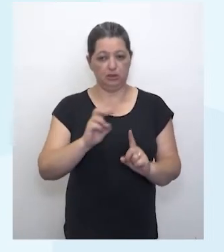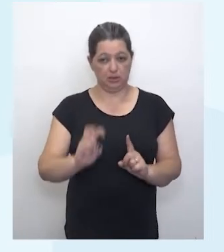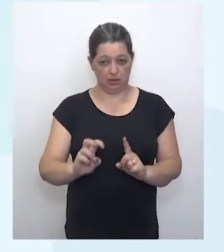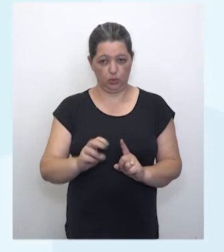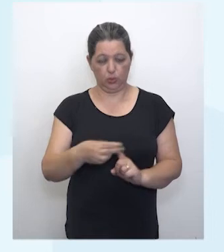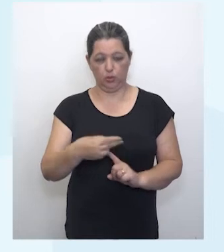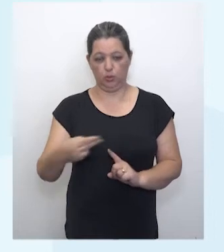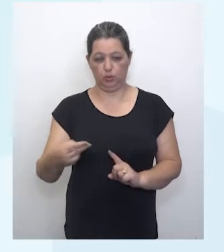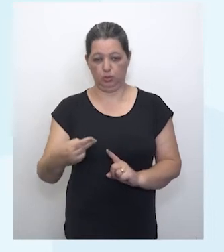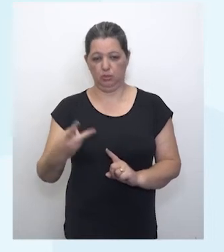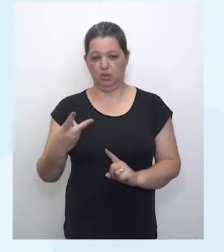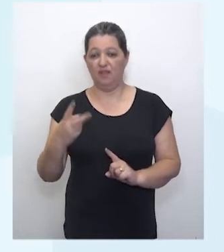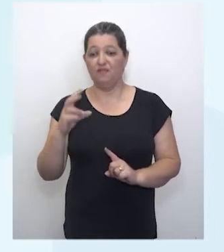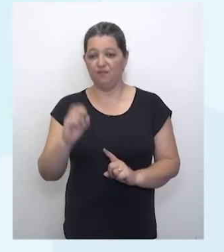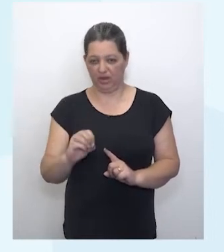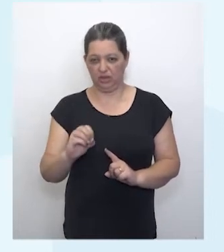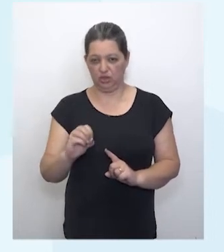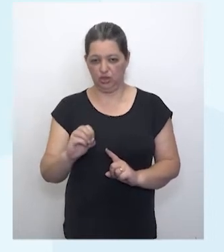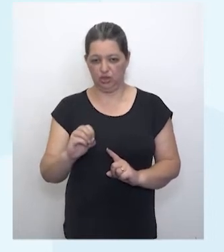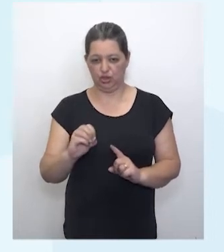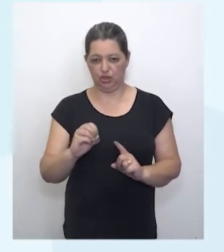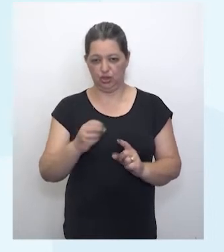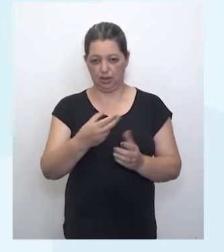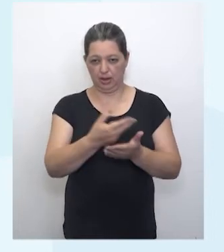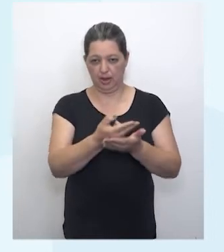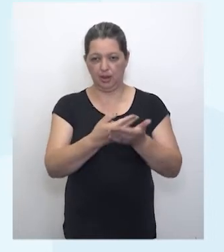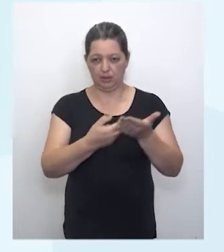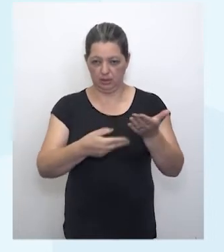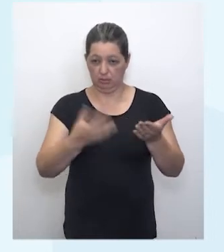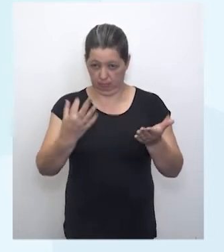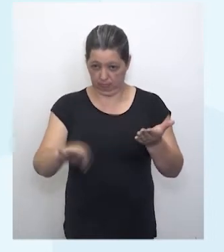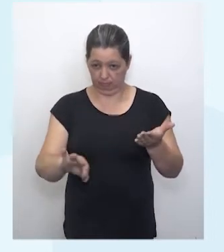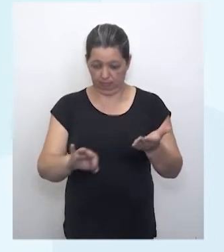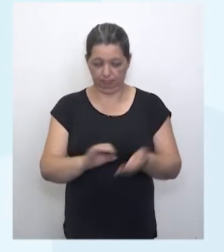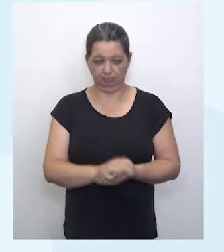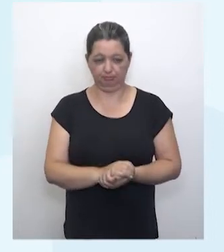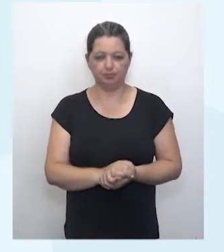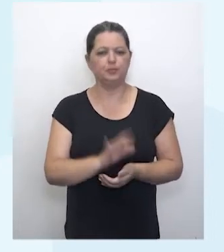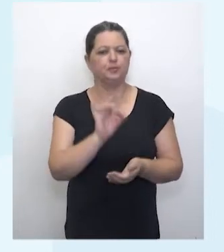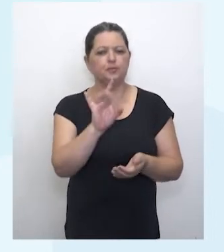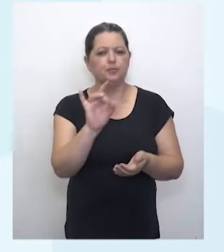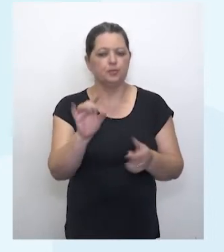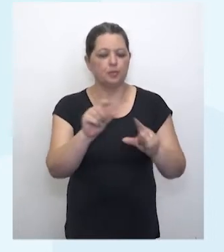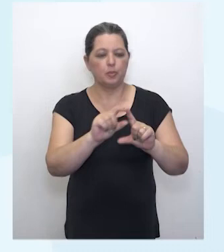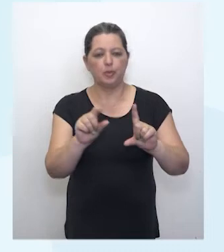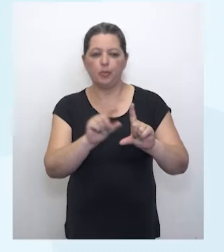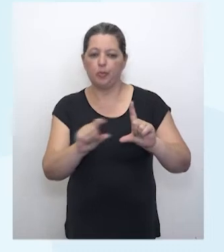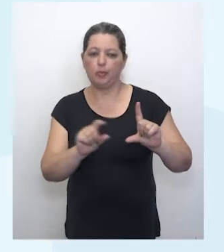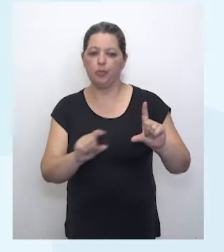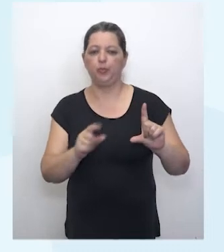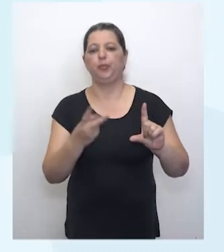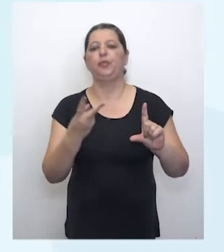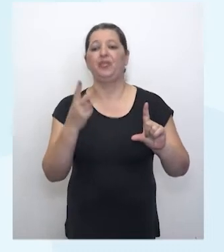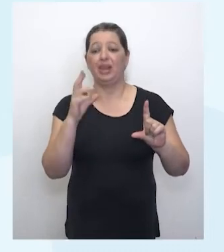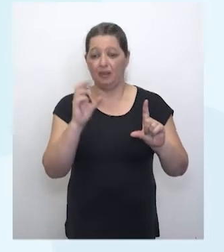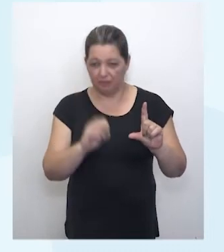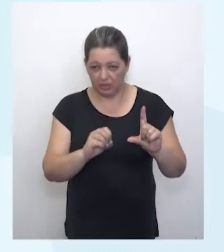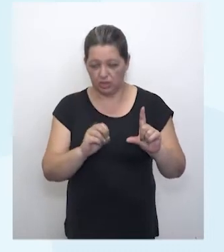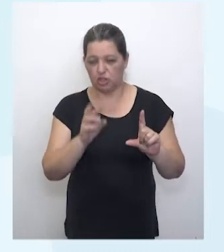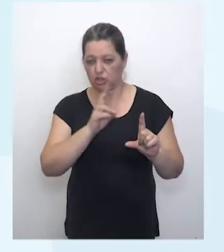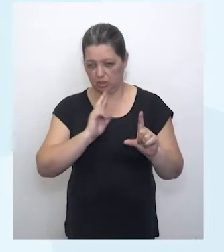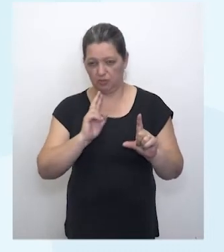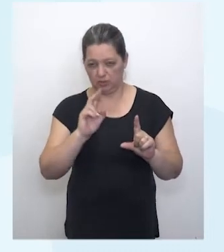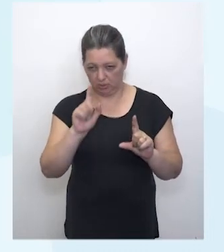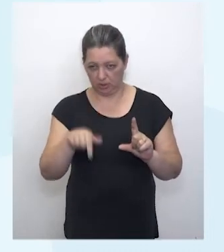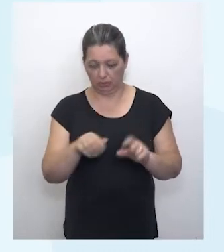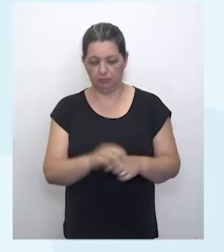eu tenho 20 figurinhas. Perfeito. Cada uma delas representa 20 sorvetes, então eu